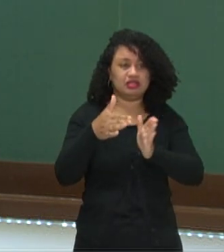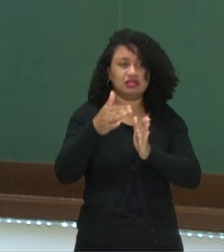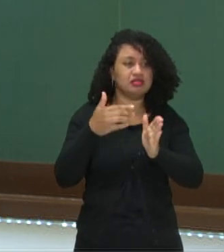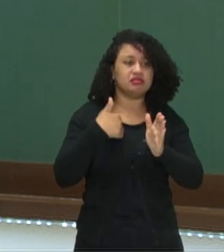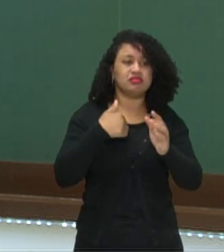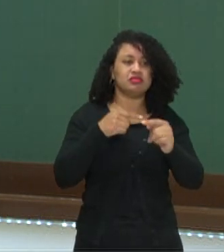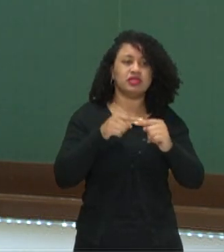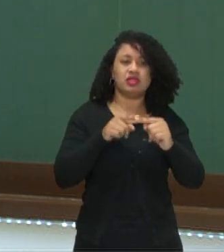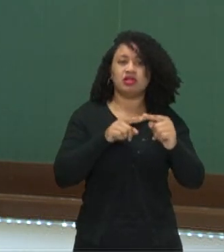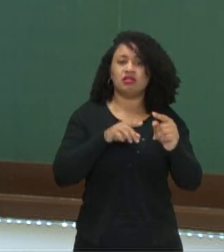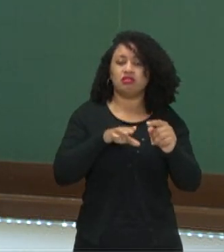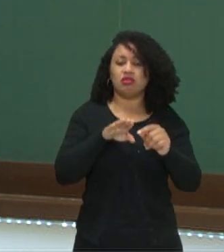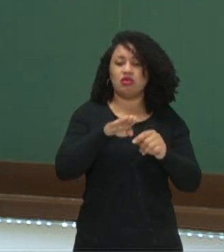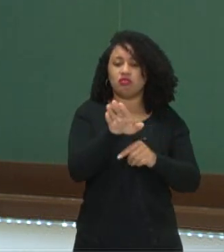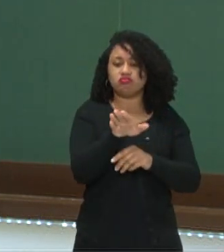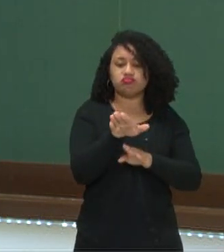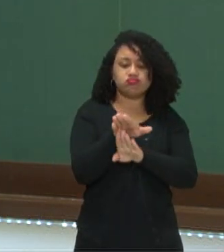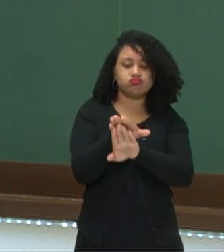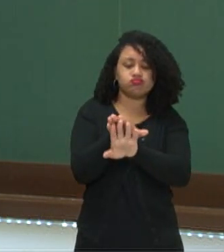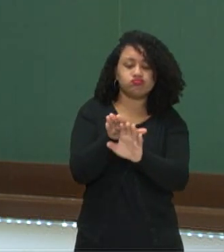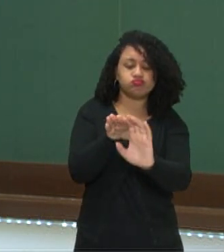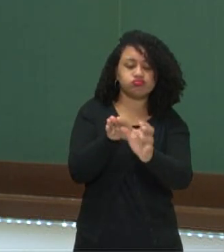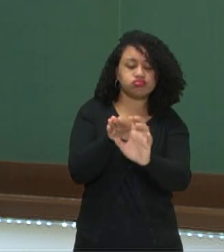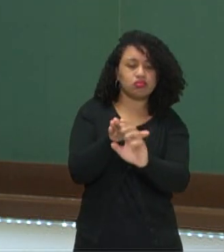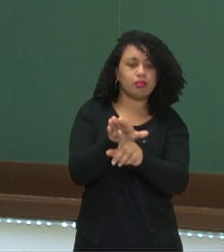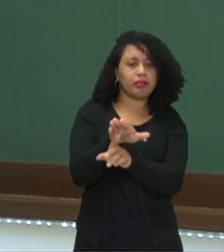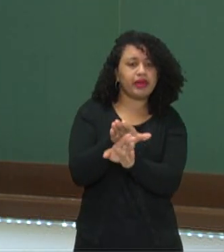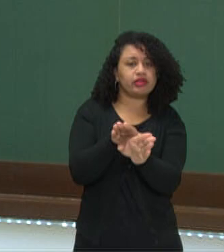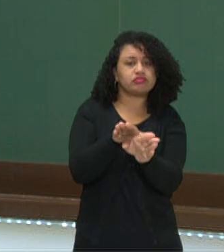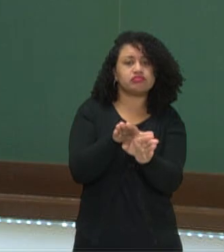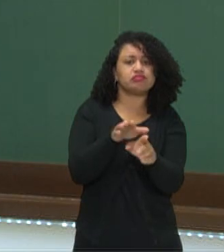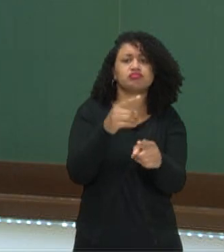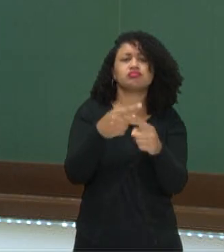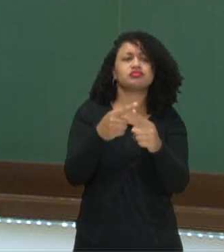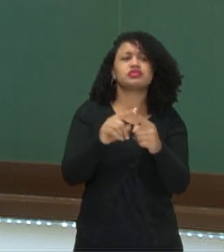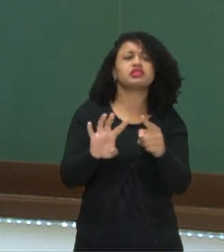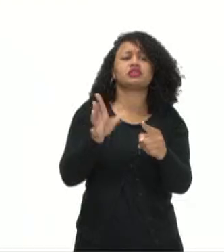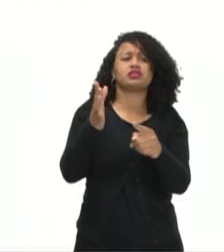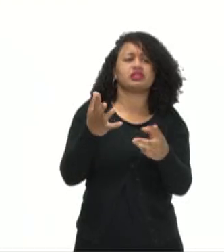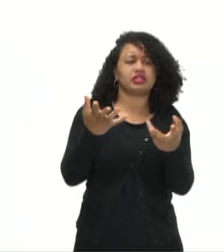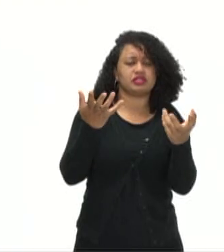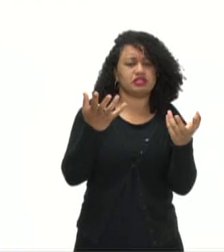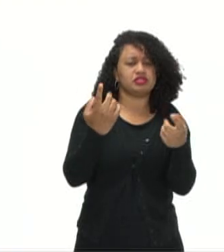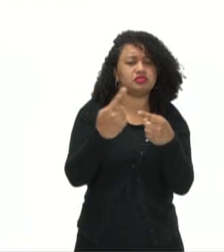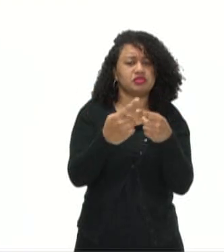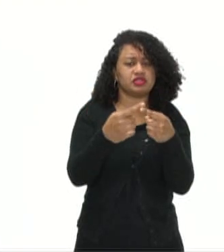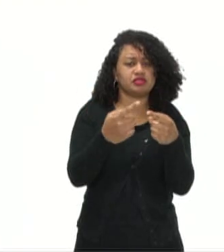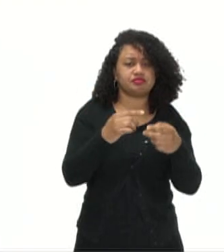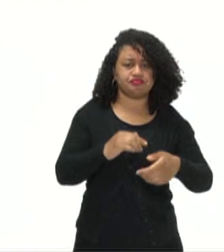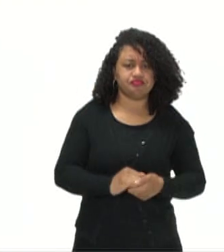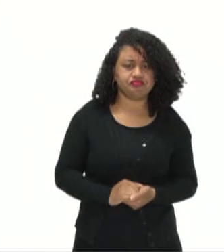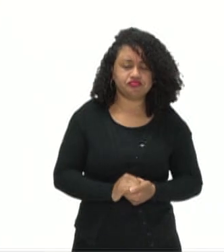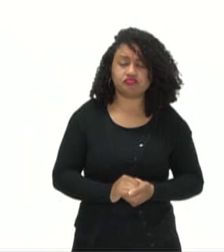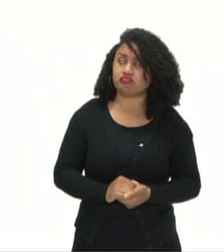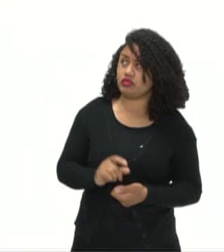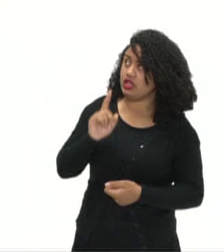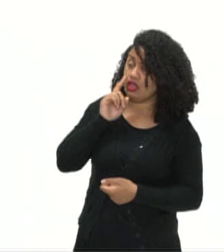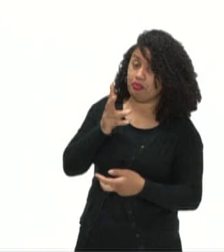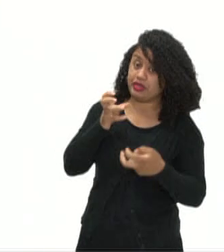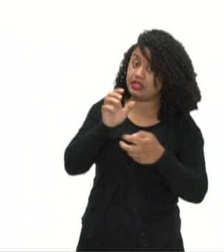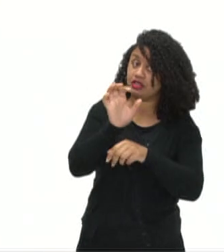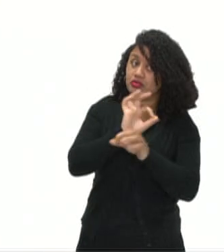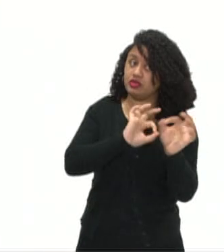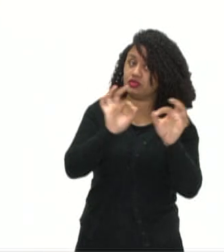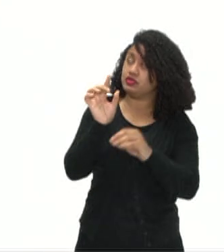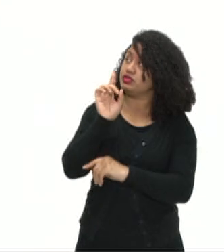está condizente com a direção do veículo, certo? Por que acontece isso, né? Aquaplanagem ou